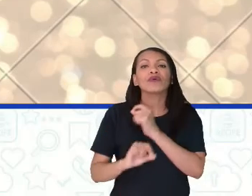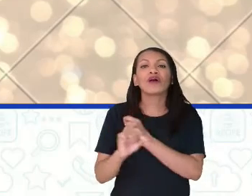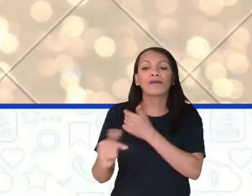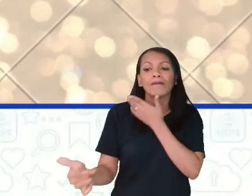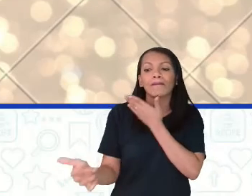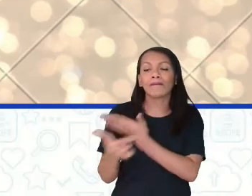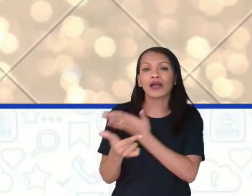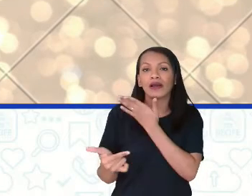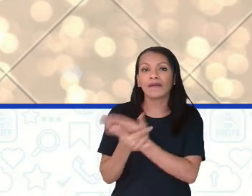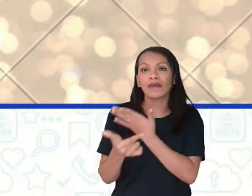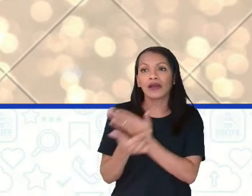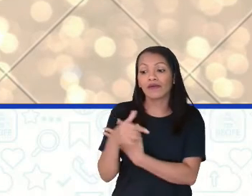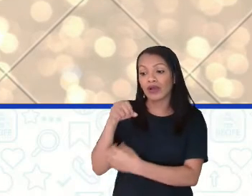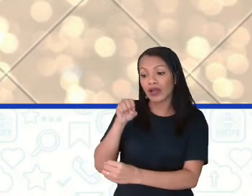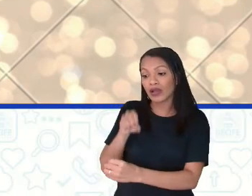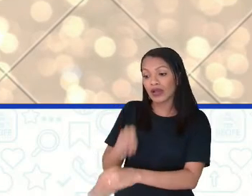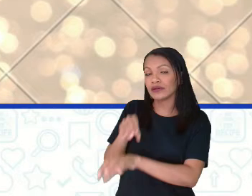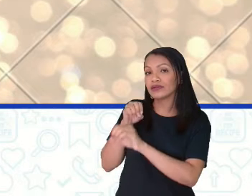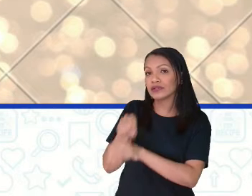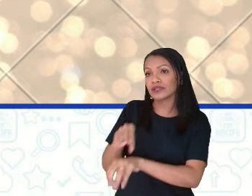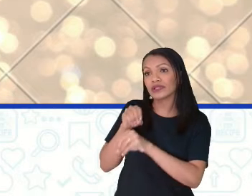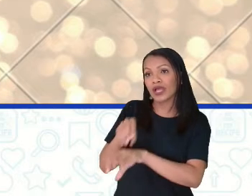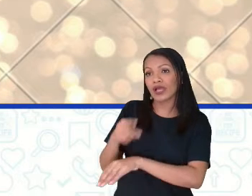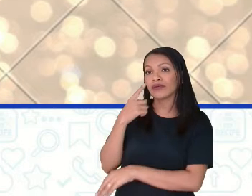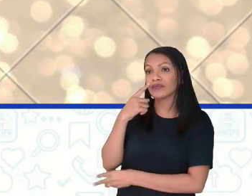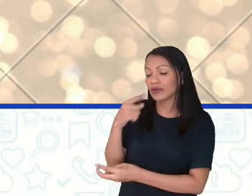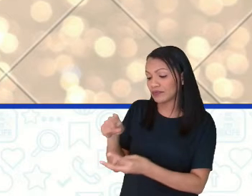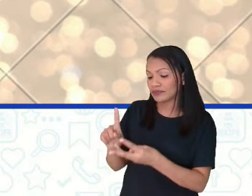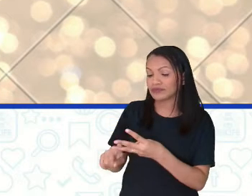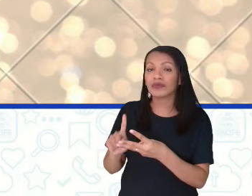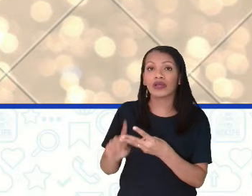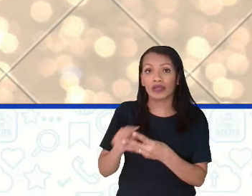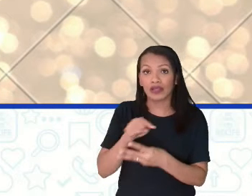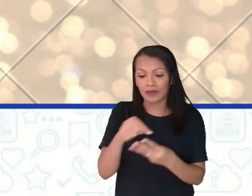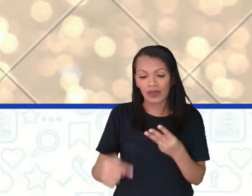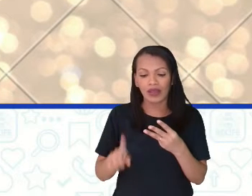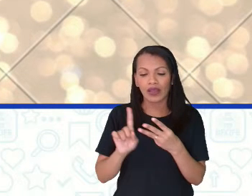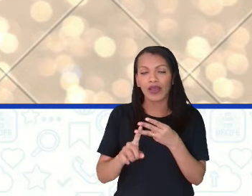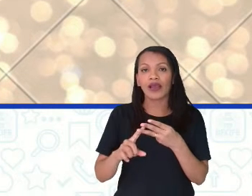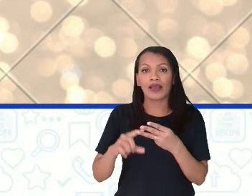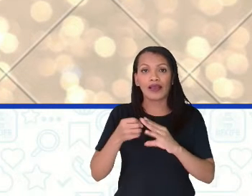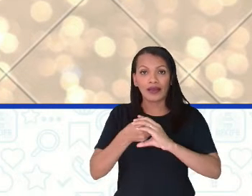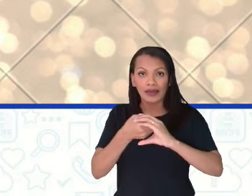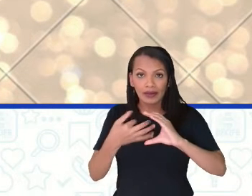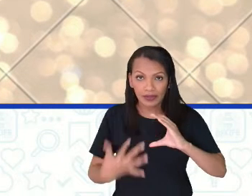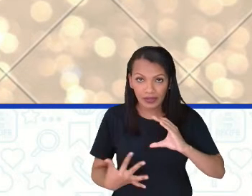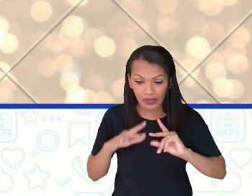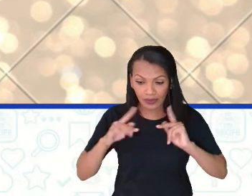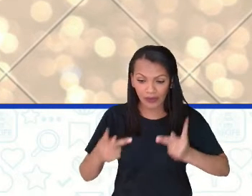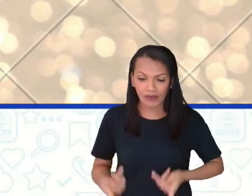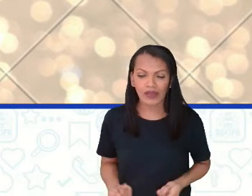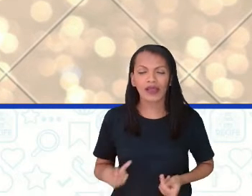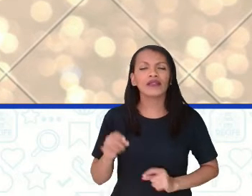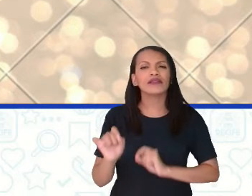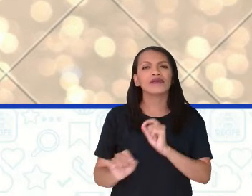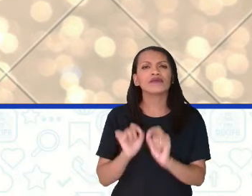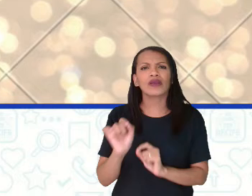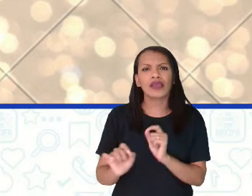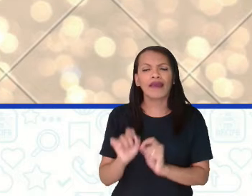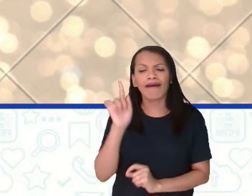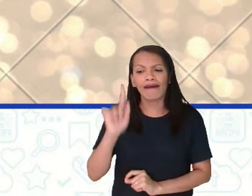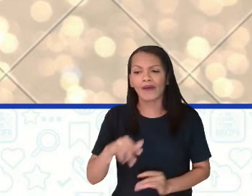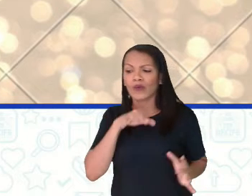A lição ensinada na fábula. Esses personagens, eles têm características humanas, então a gente tem uma